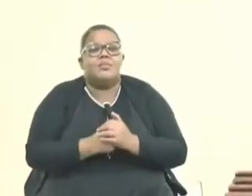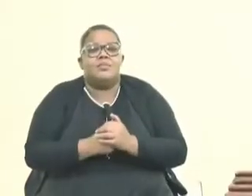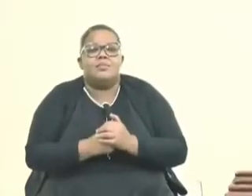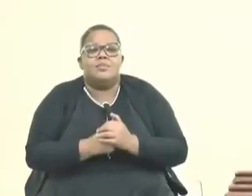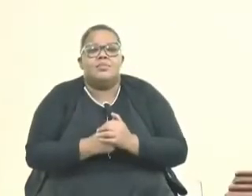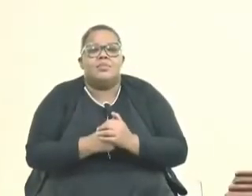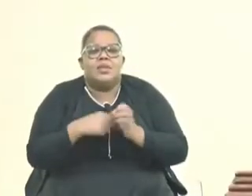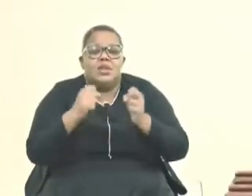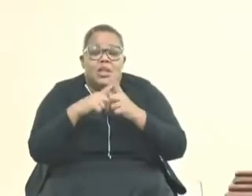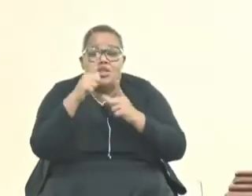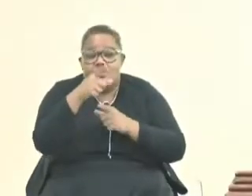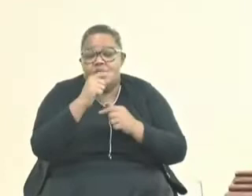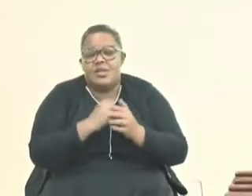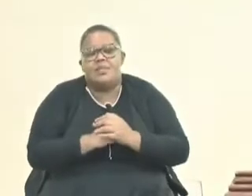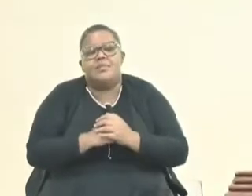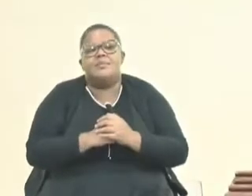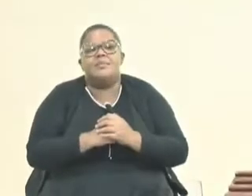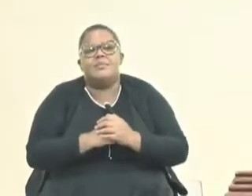você